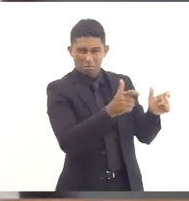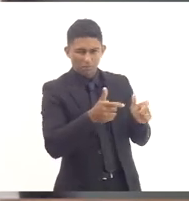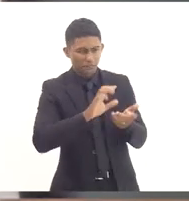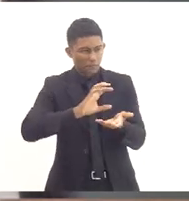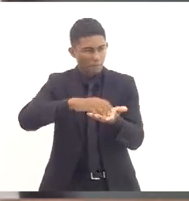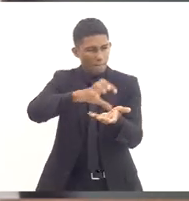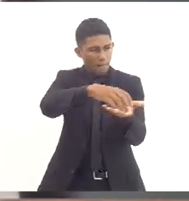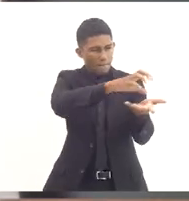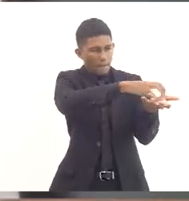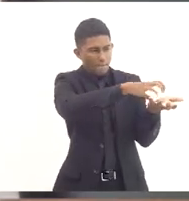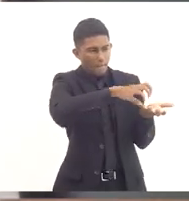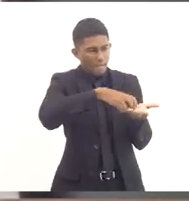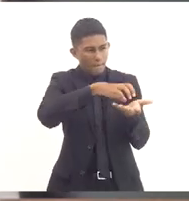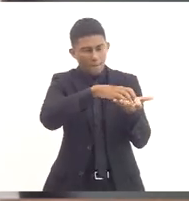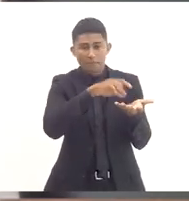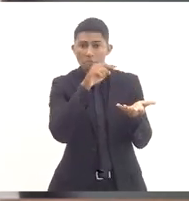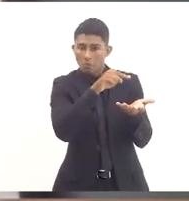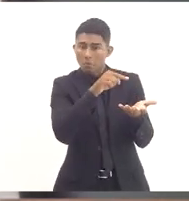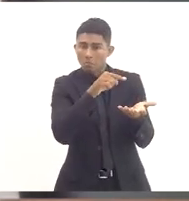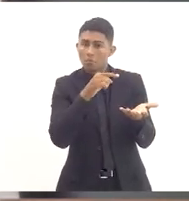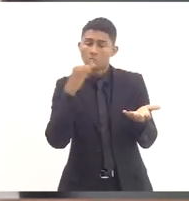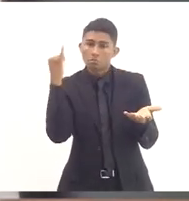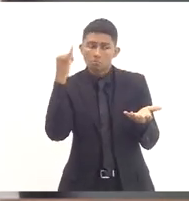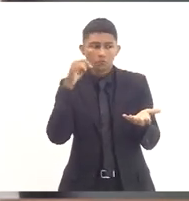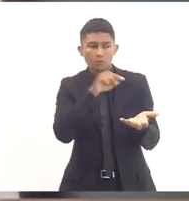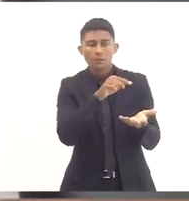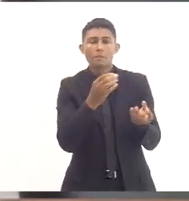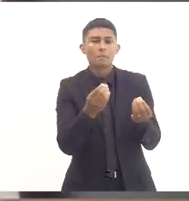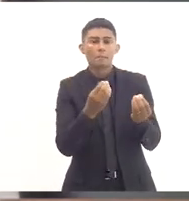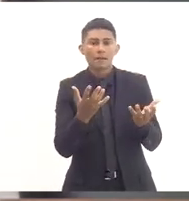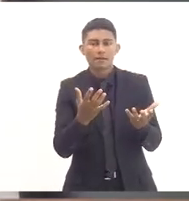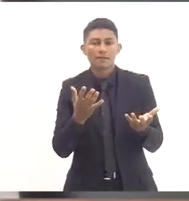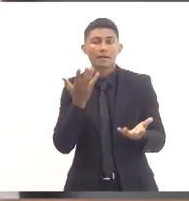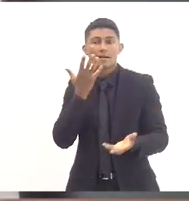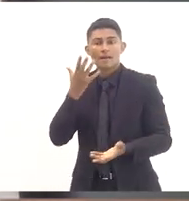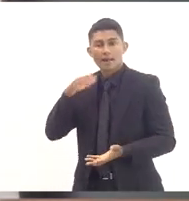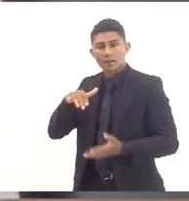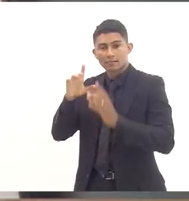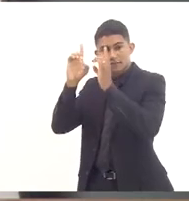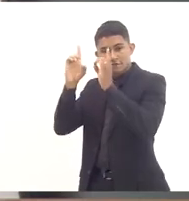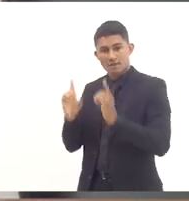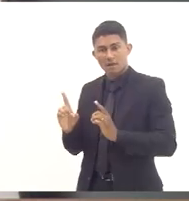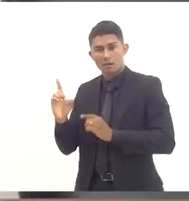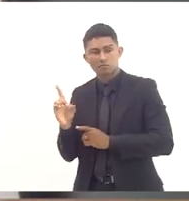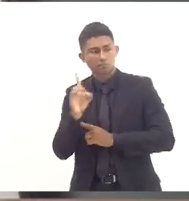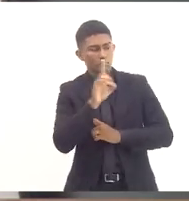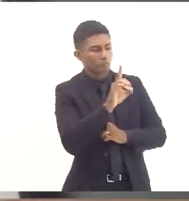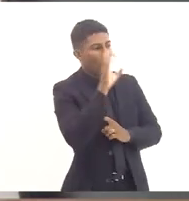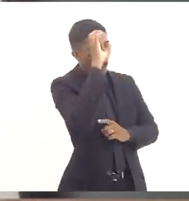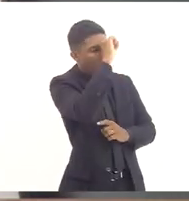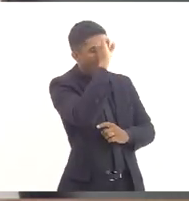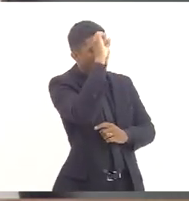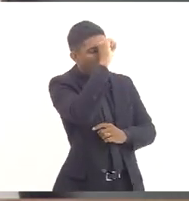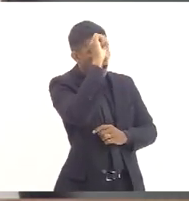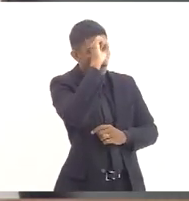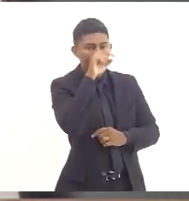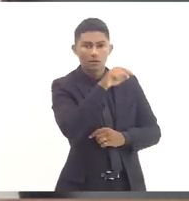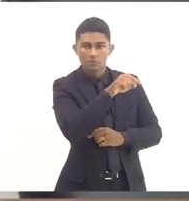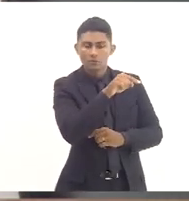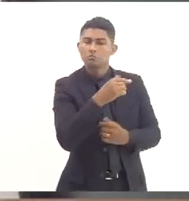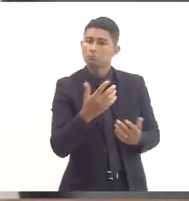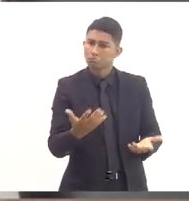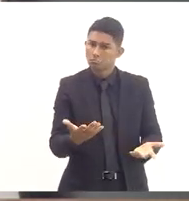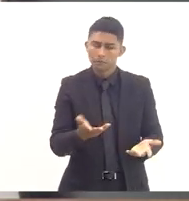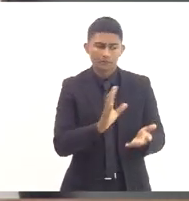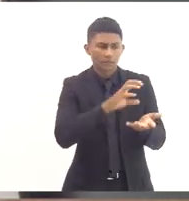aprendizado né especializado né Isso não é explosão muito pelo contrário e dentro desse